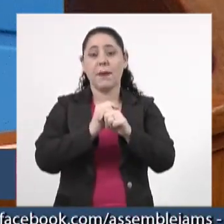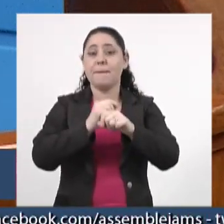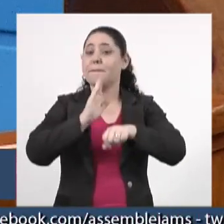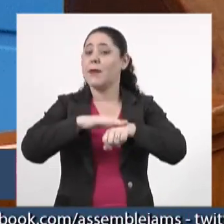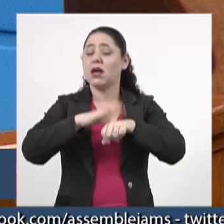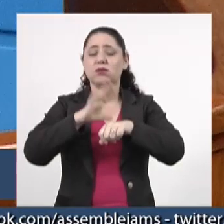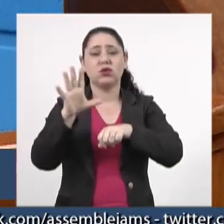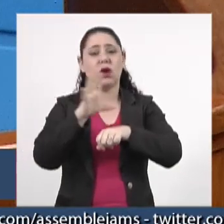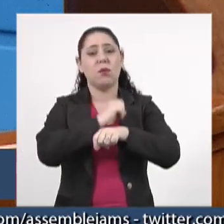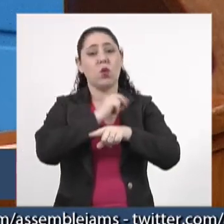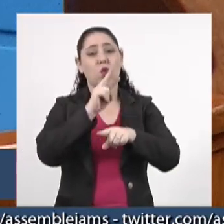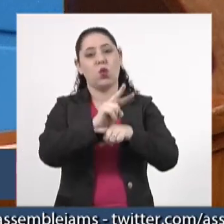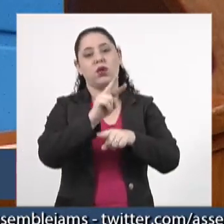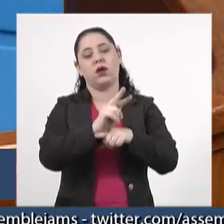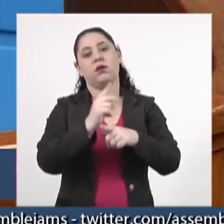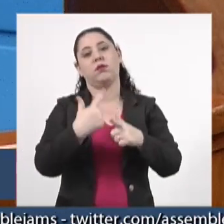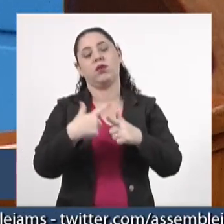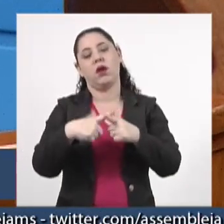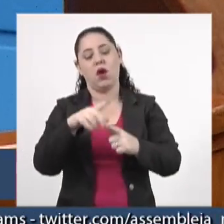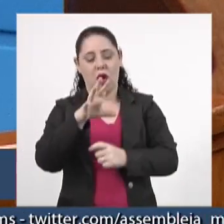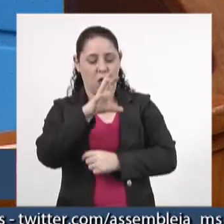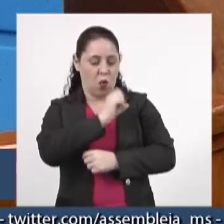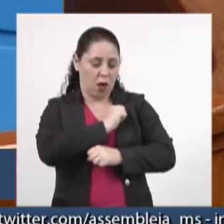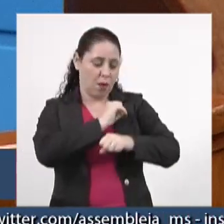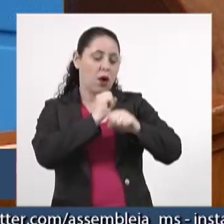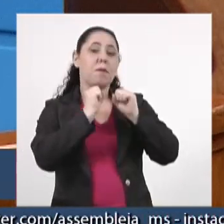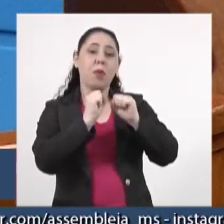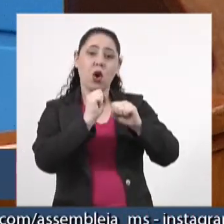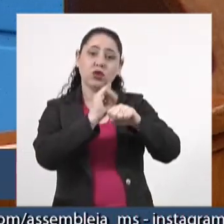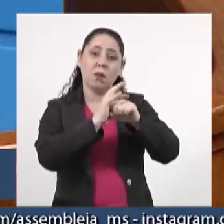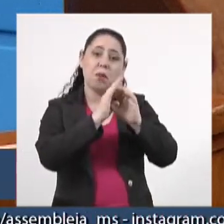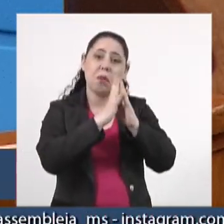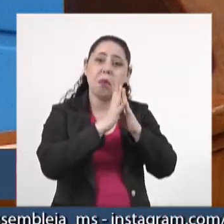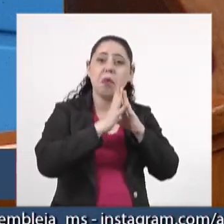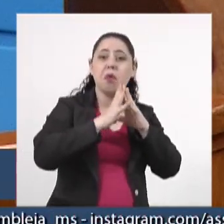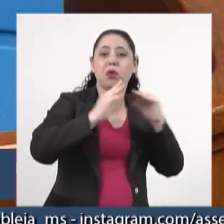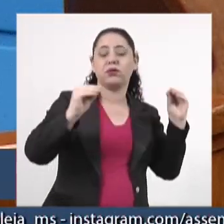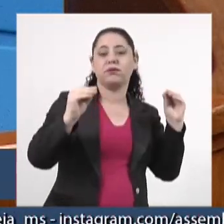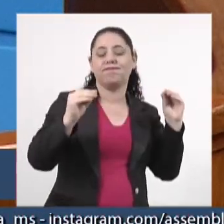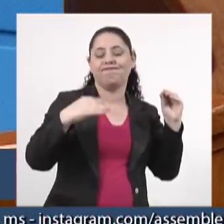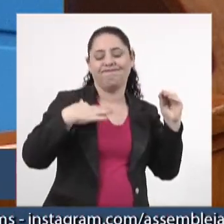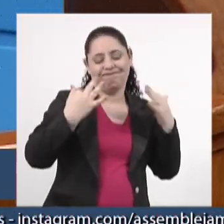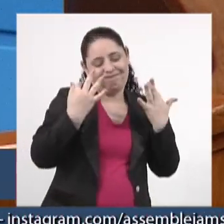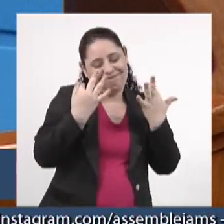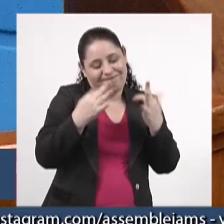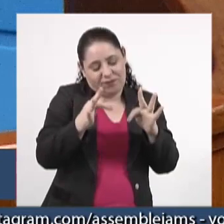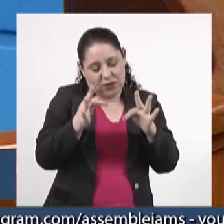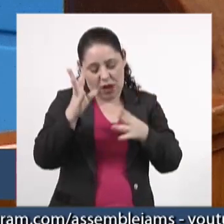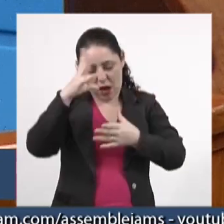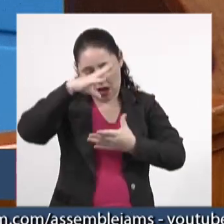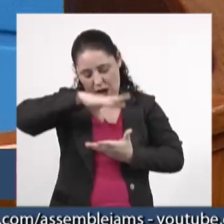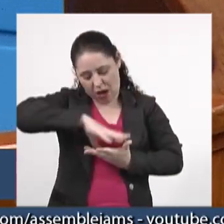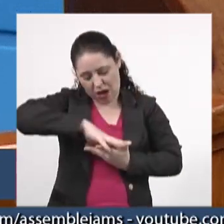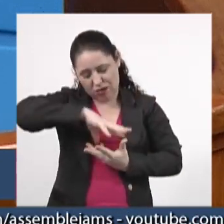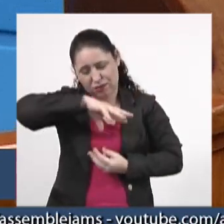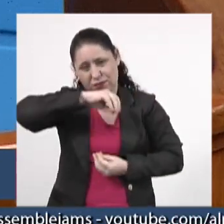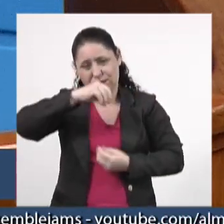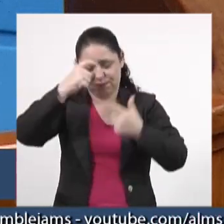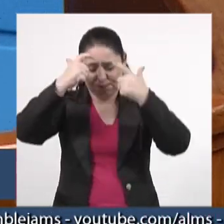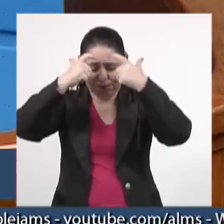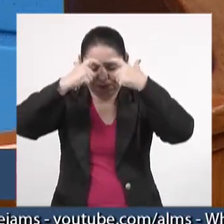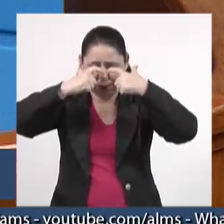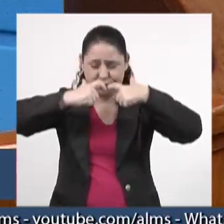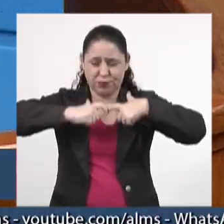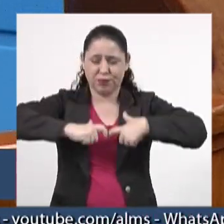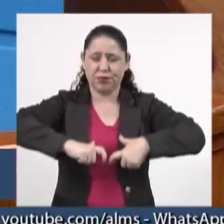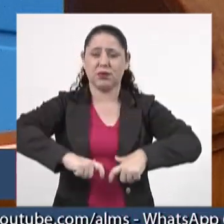amor possível, porque nós acreditamos que é o amor que é capaz de curar essas feridas, né? Porque realmente são feridas profundas, não é só no corpo físico,